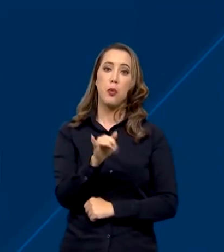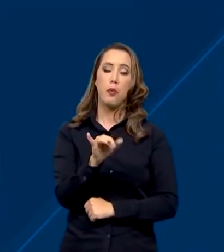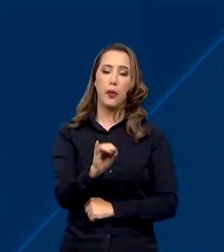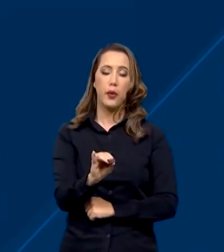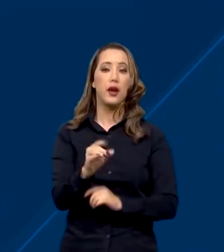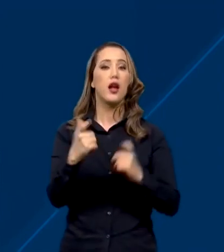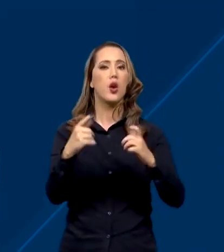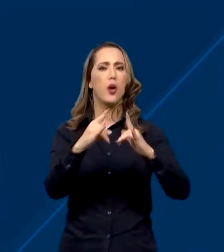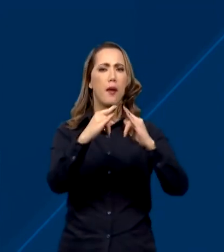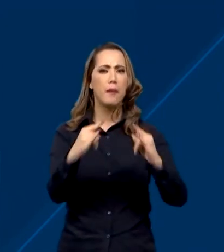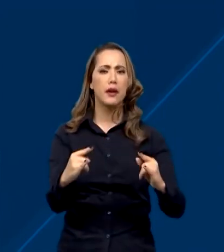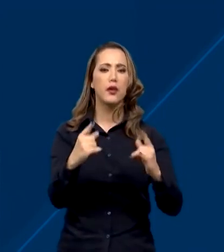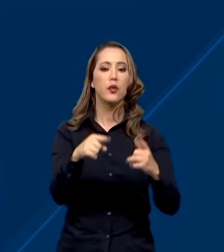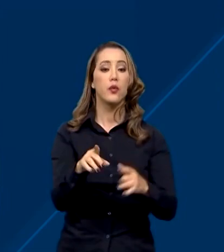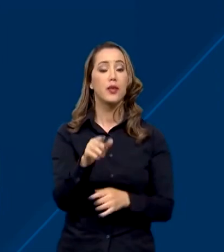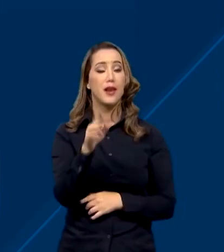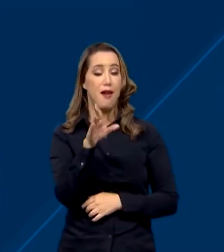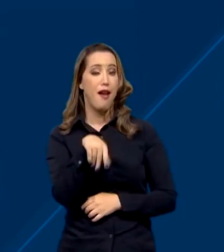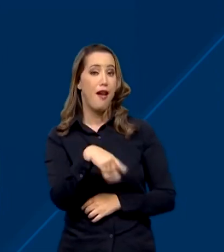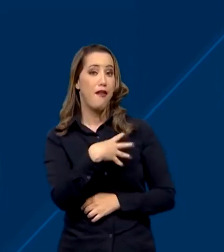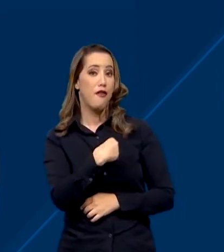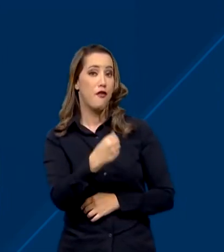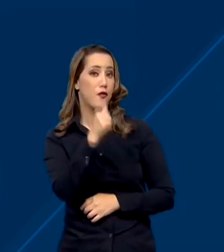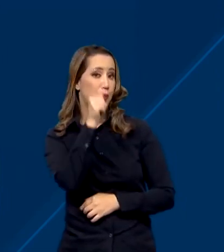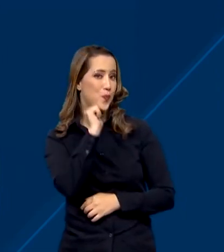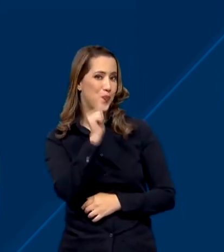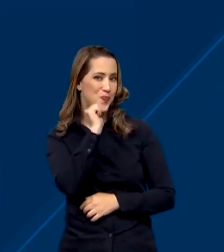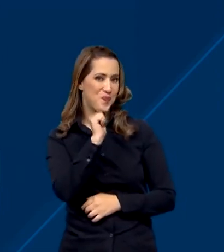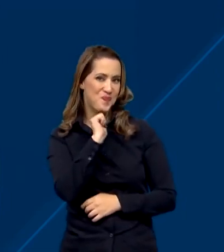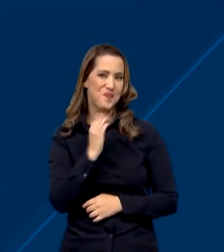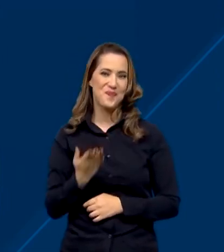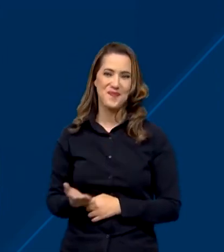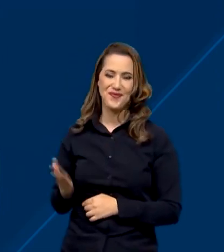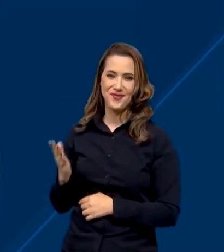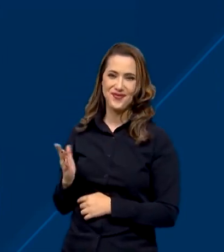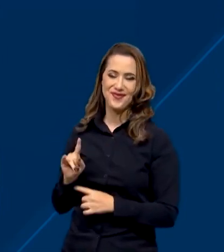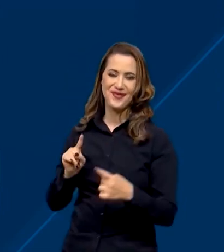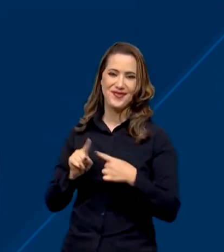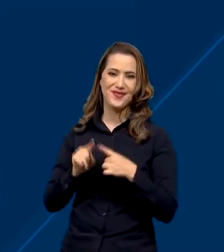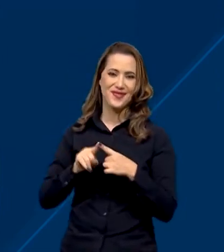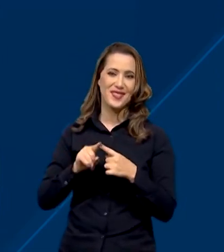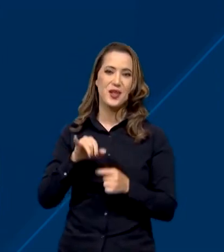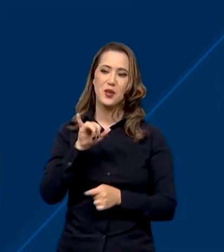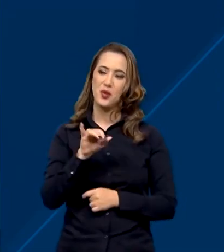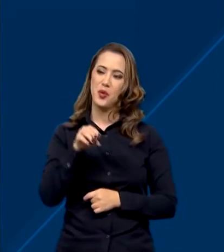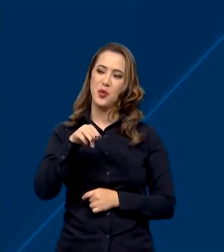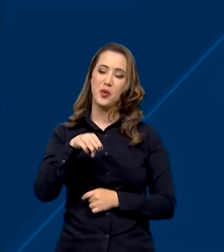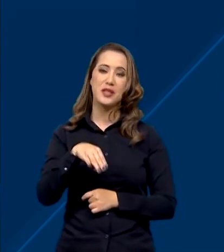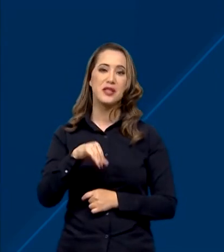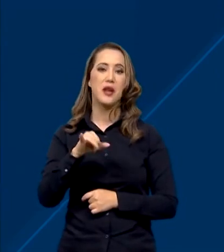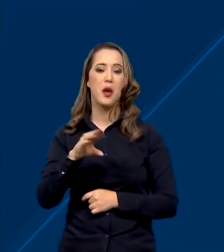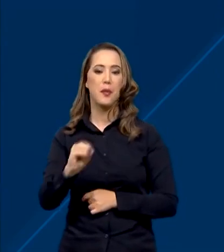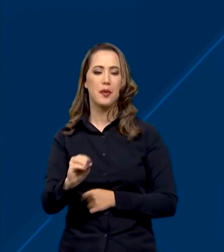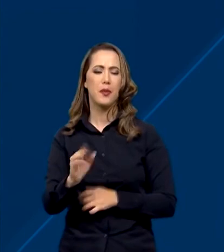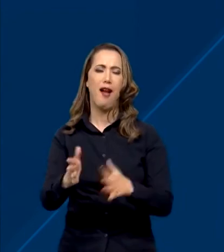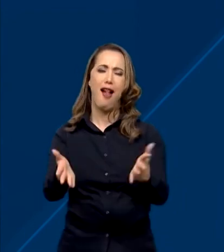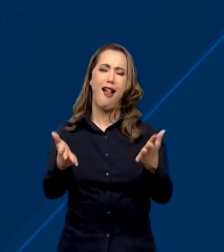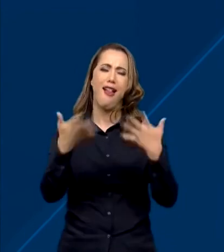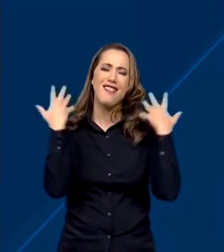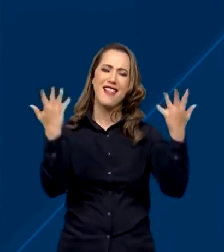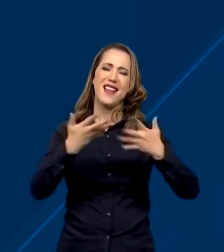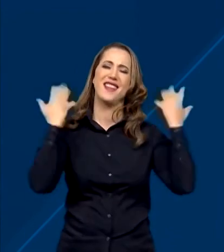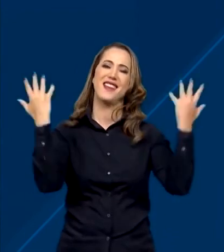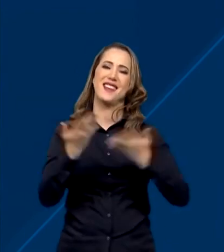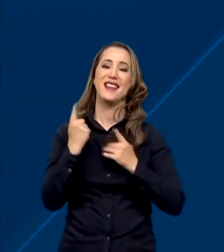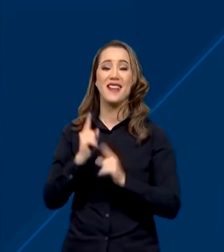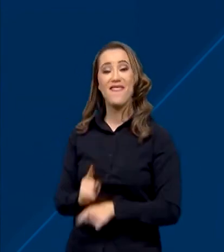mundo é uma fêmea. E segundo o Instituto Chico Mendes de Conservação da Biodiversidade, além de alegria, a